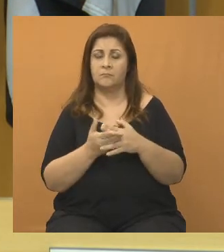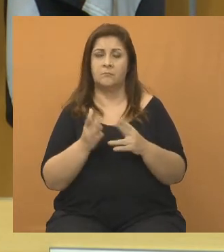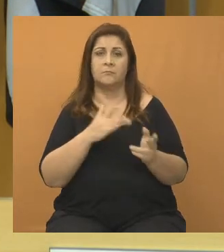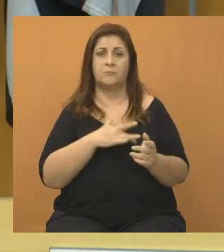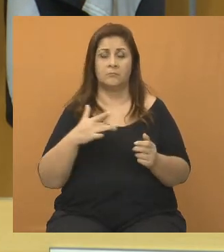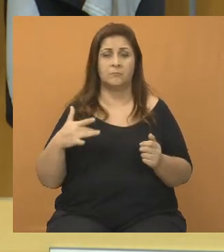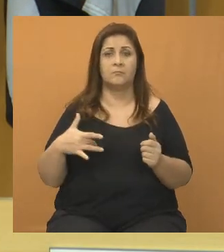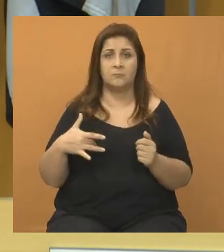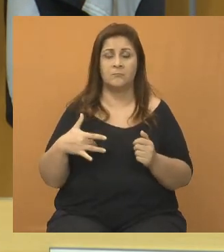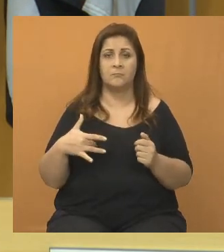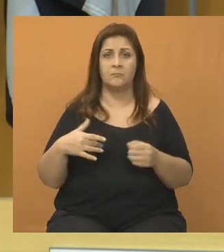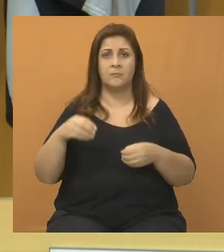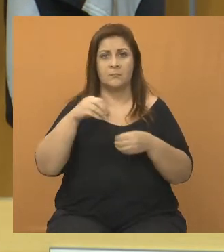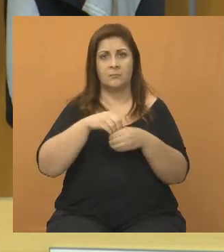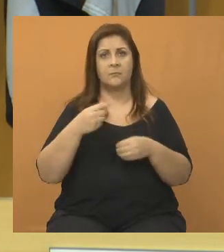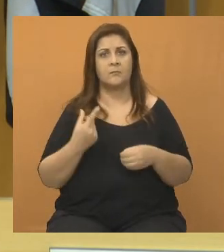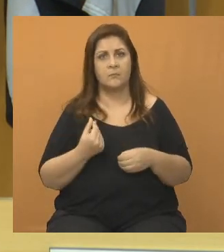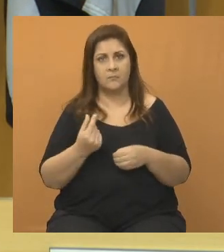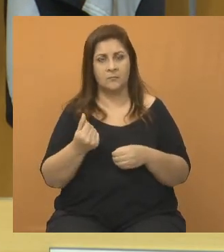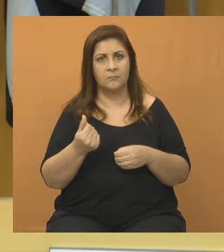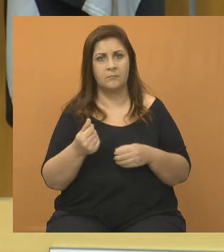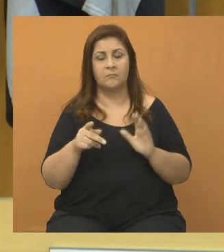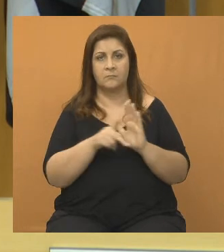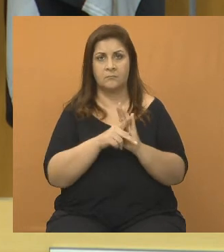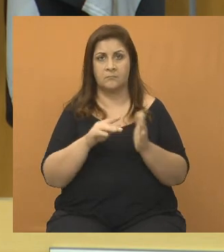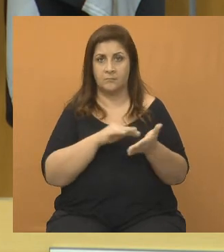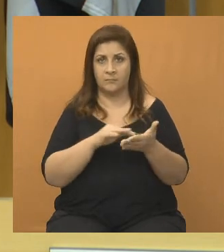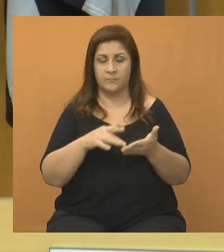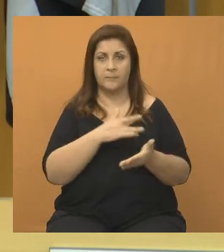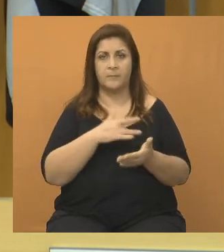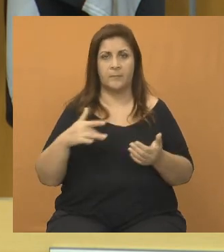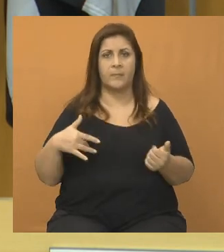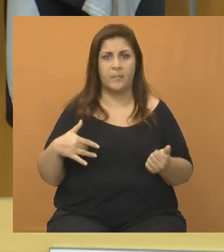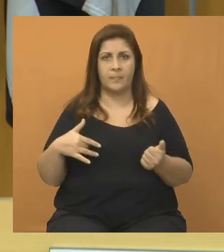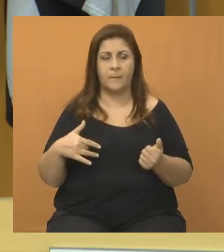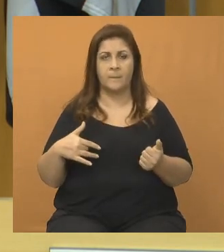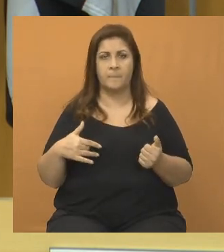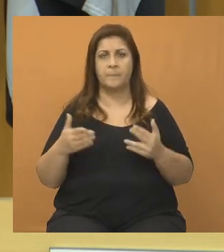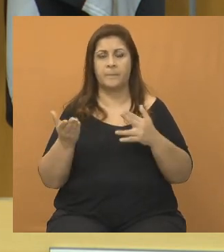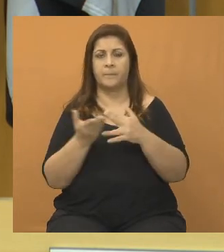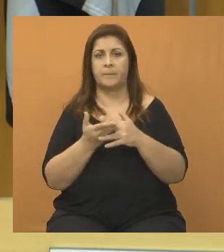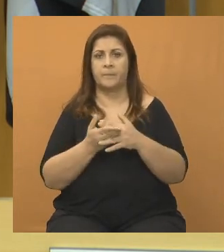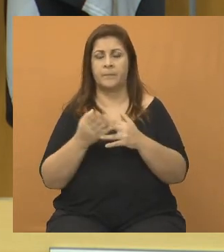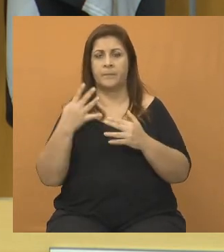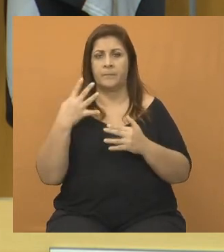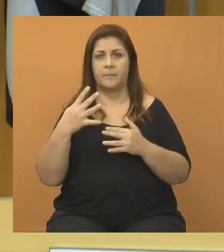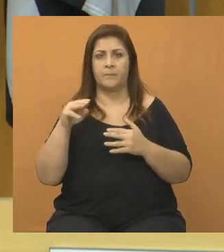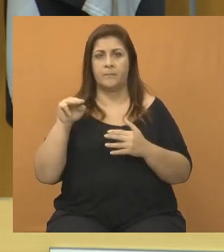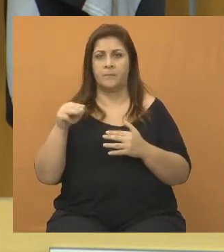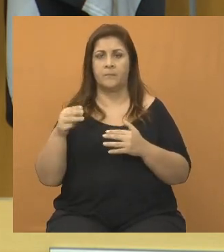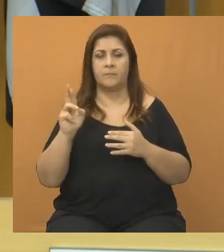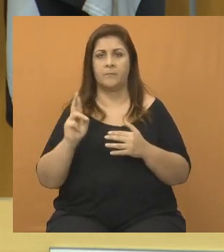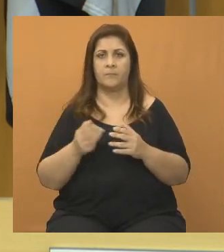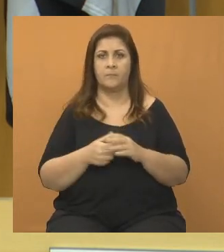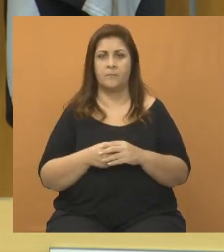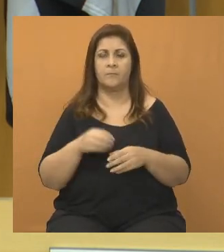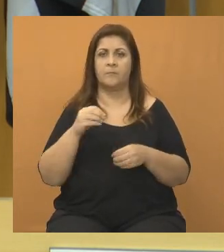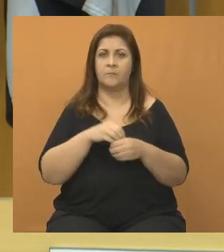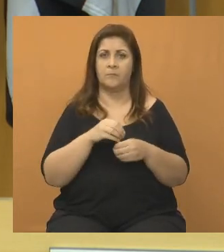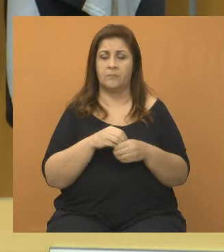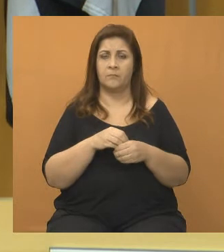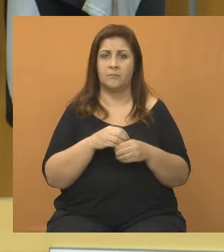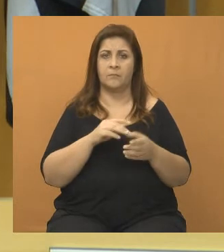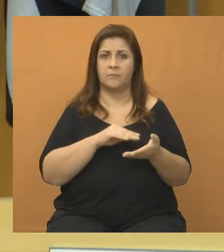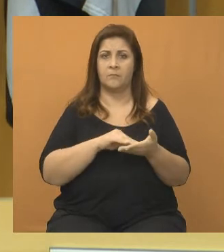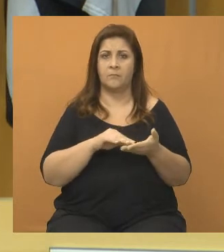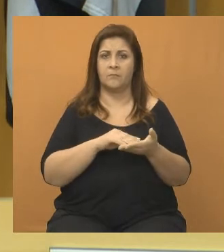saúde, dentro do orçamento da Secretaria de Saúde, e metade, 4.383.000, está dentro da Secretaria de Governo. Por